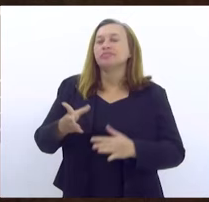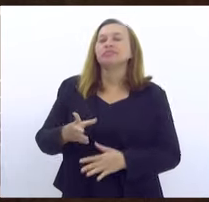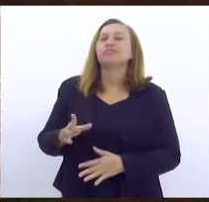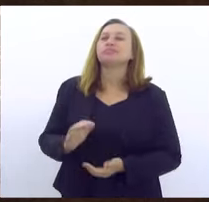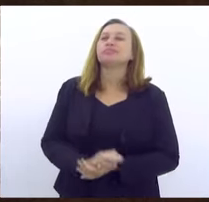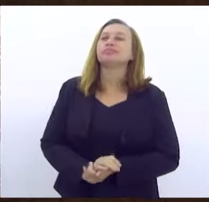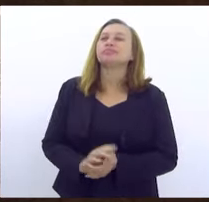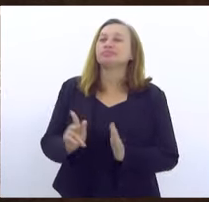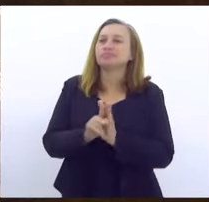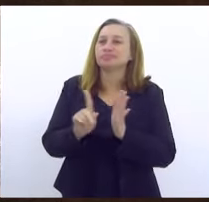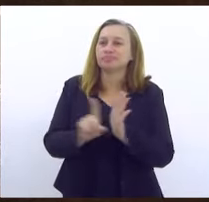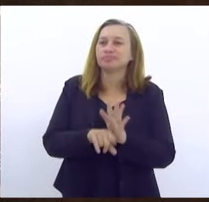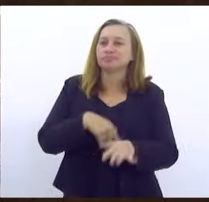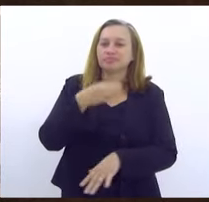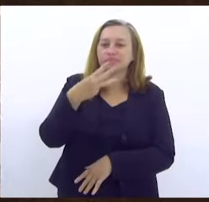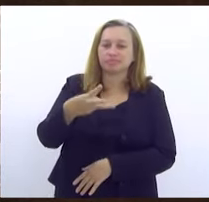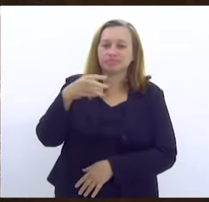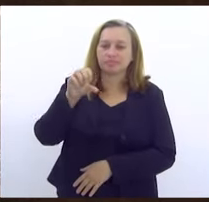projeto de lei número